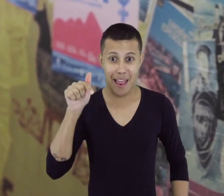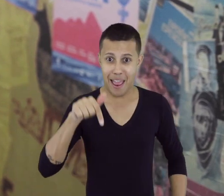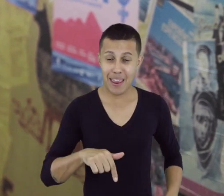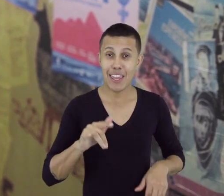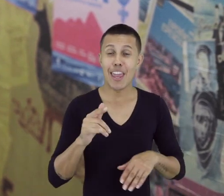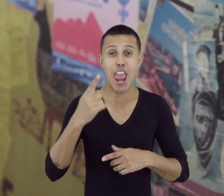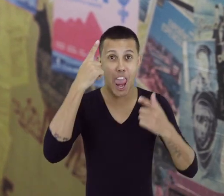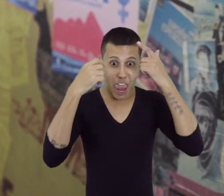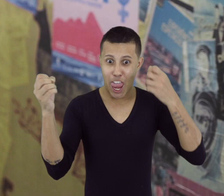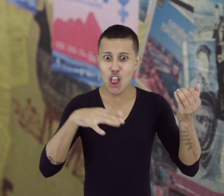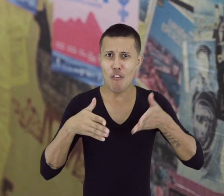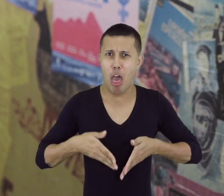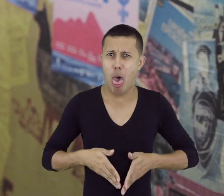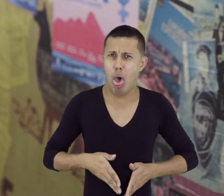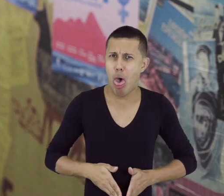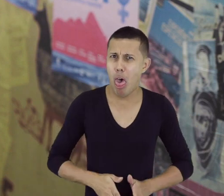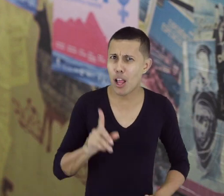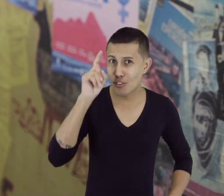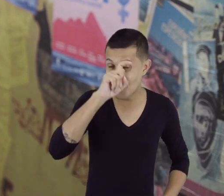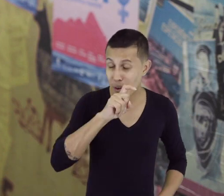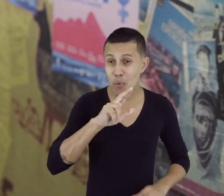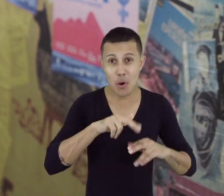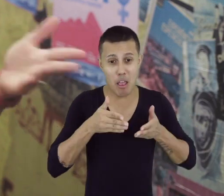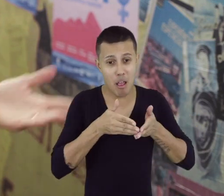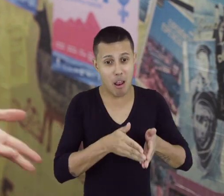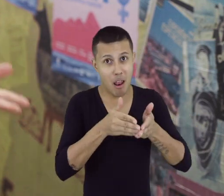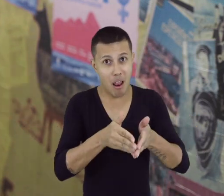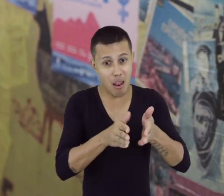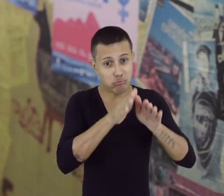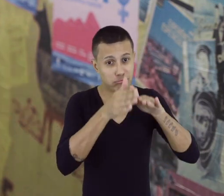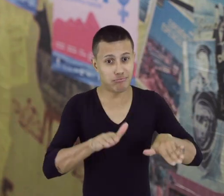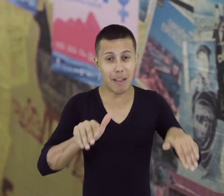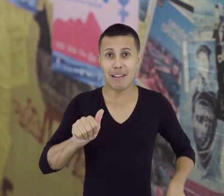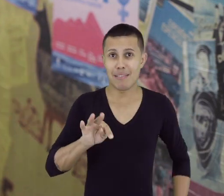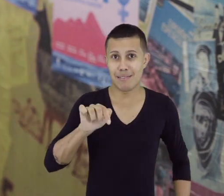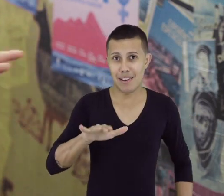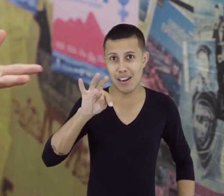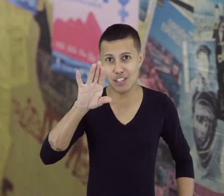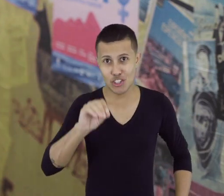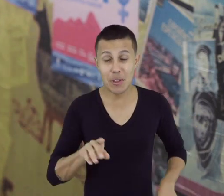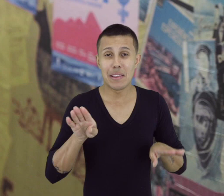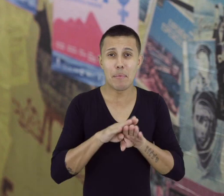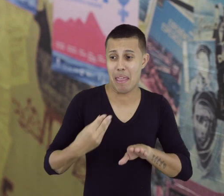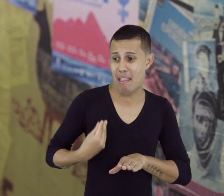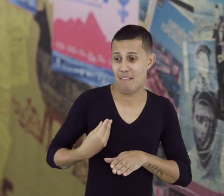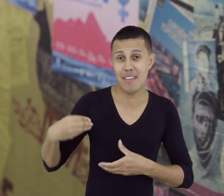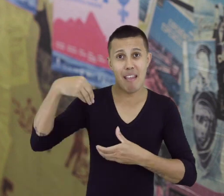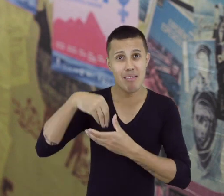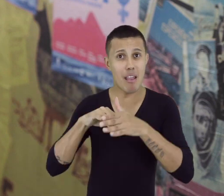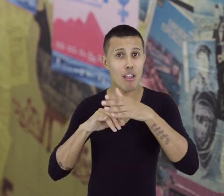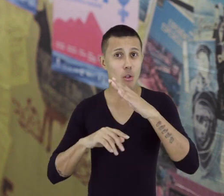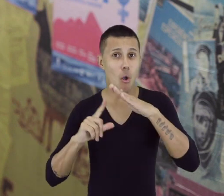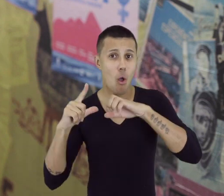do Inovar é um Parto, a ideia foi traçar um paralelo entre a travessia dela pelo Oceano Atlântico e todas as travessias da vida